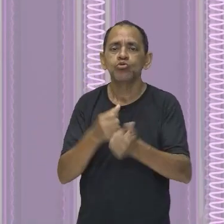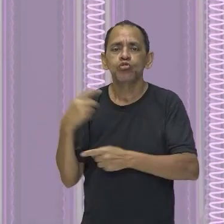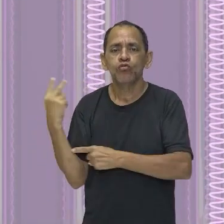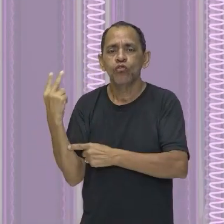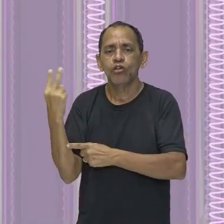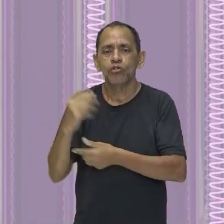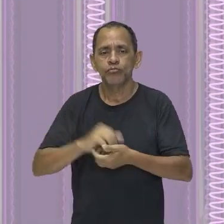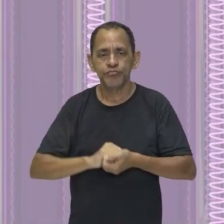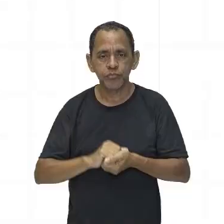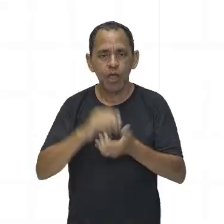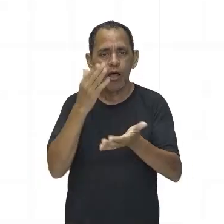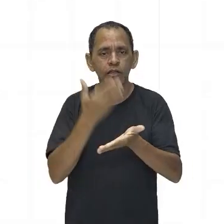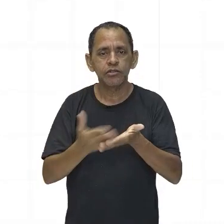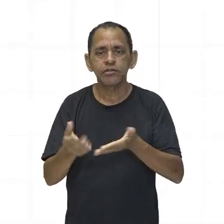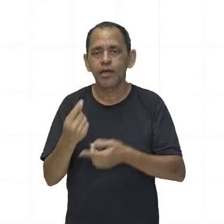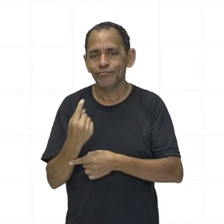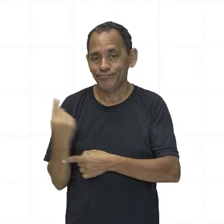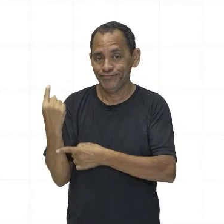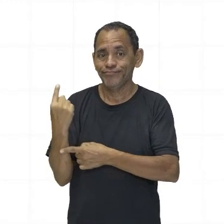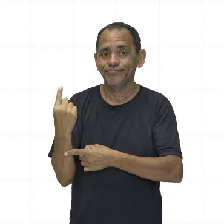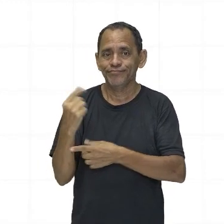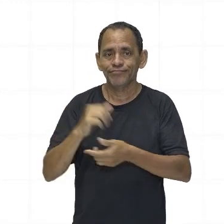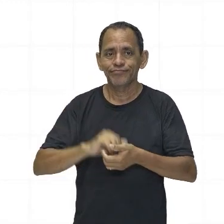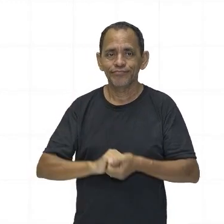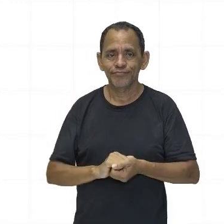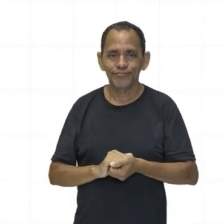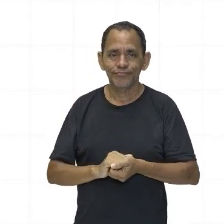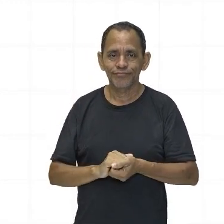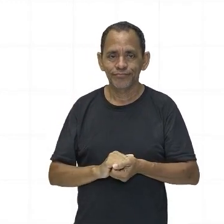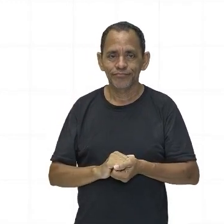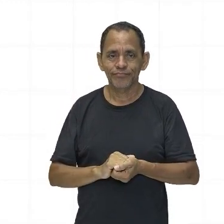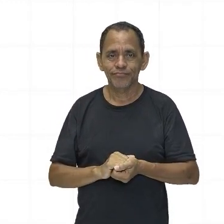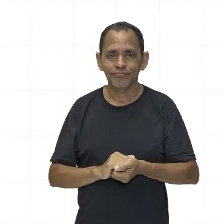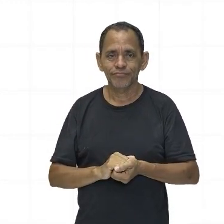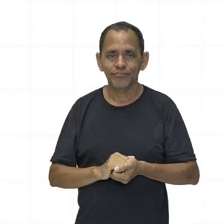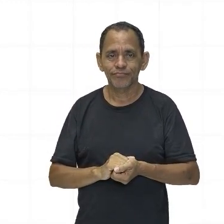início, nós temos o seguinte, vem comigo, olha só,